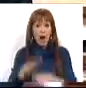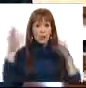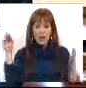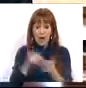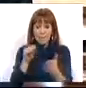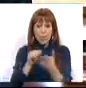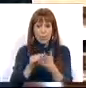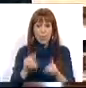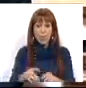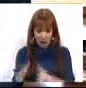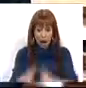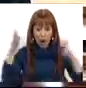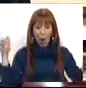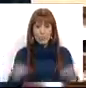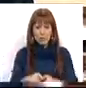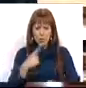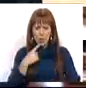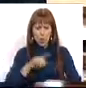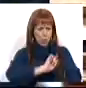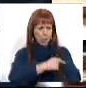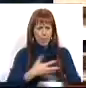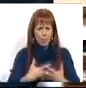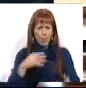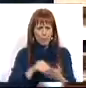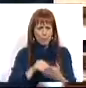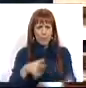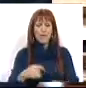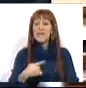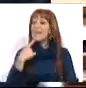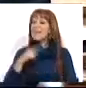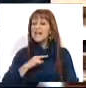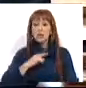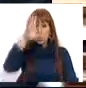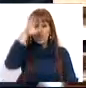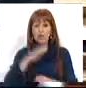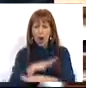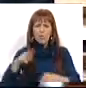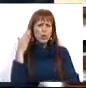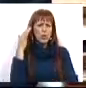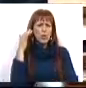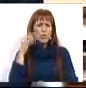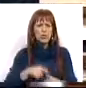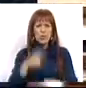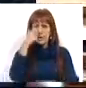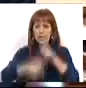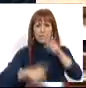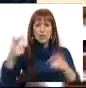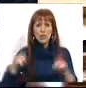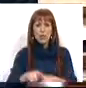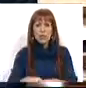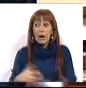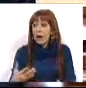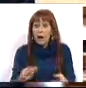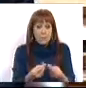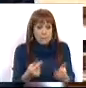aumentou a pobreza e aumentou a intensidade da pobreza. Dizem-nos que o Governo aumentou o número de pessoas em